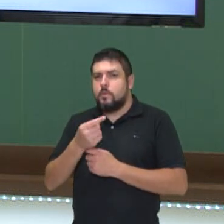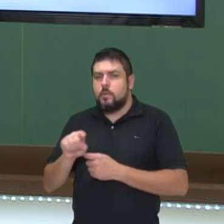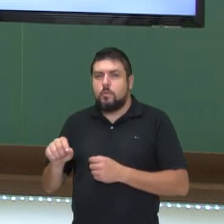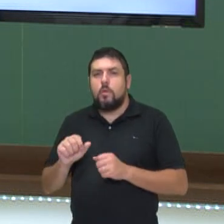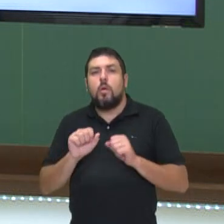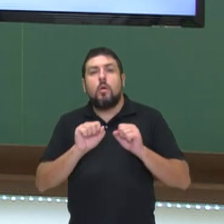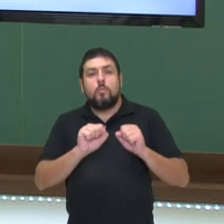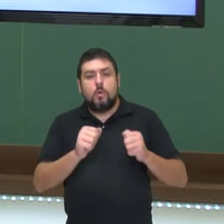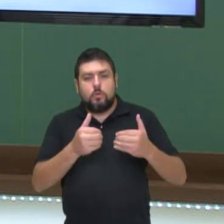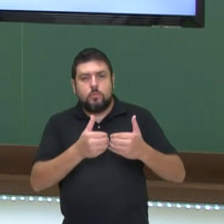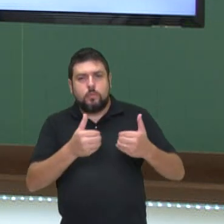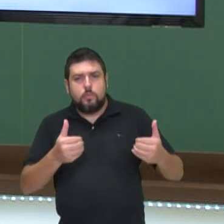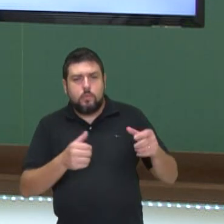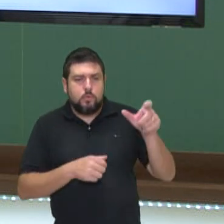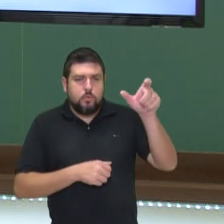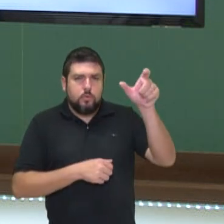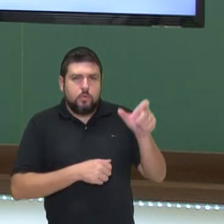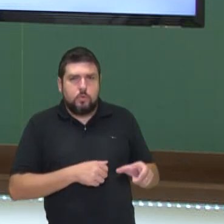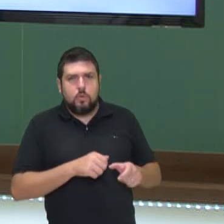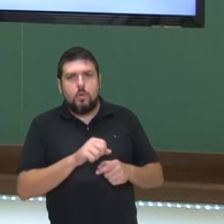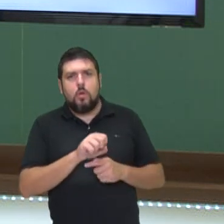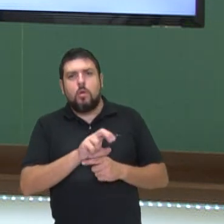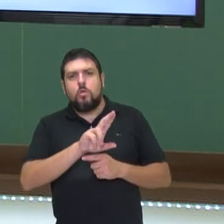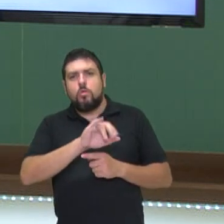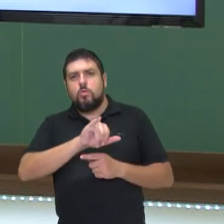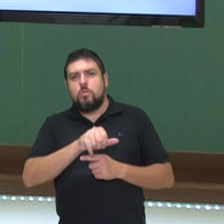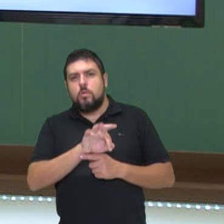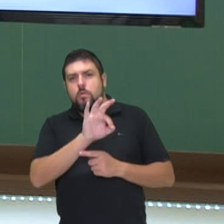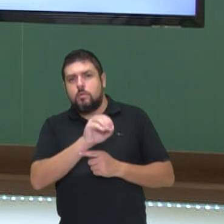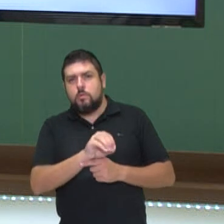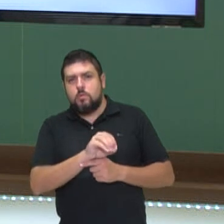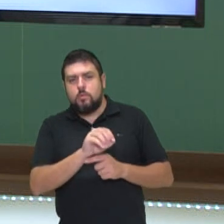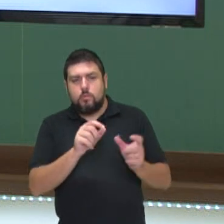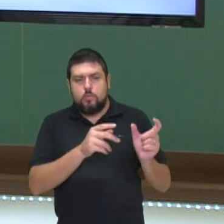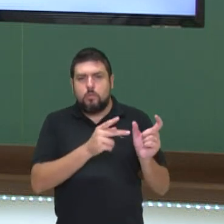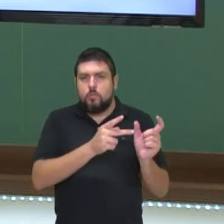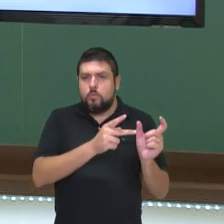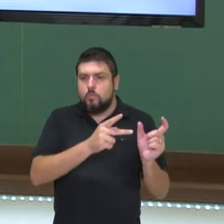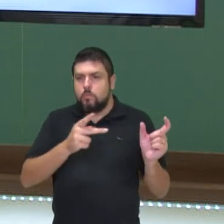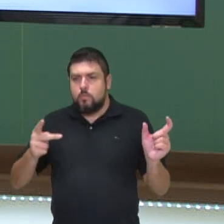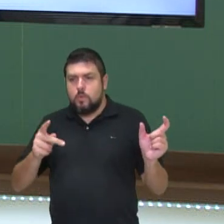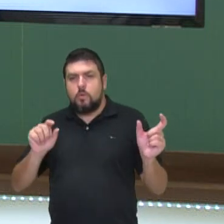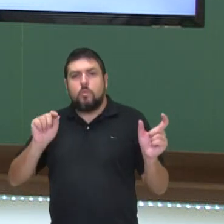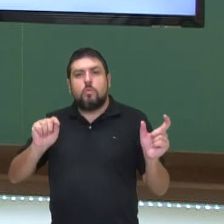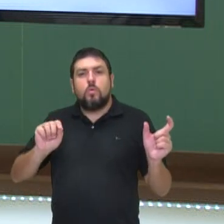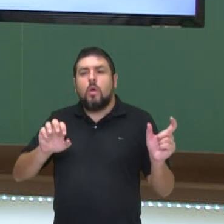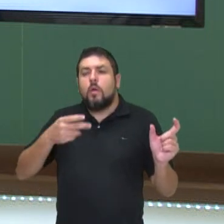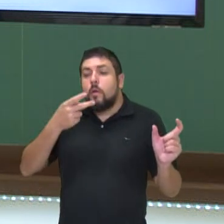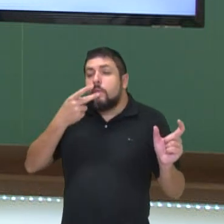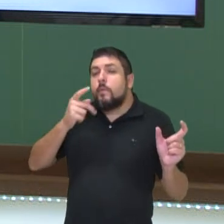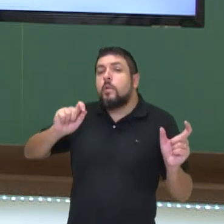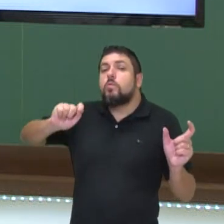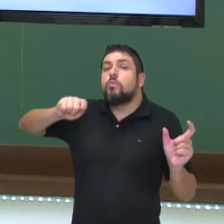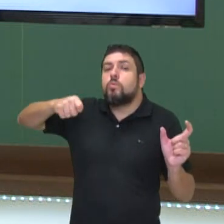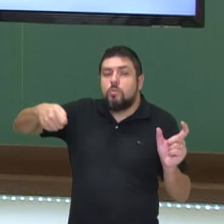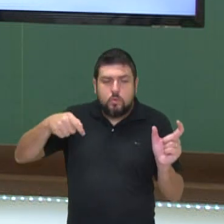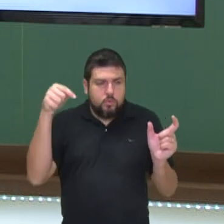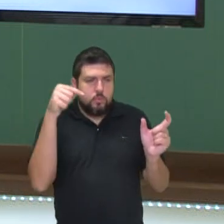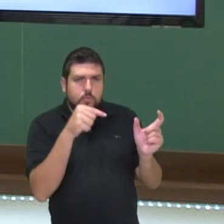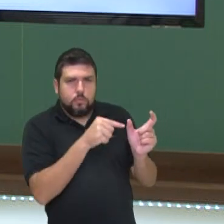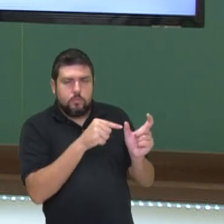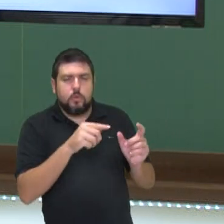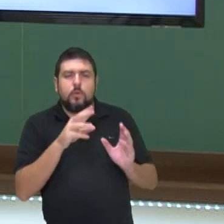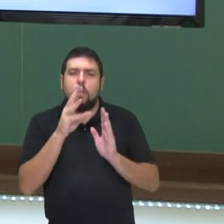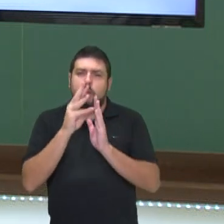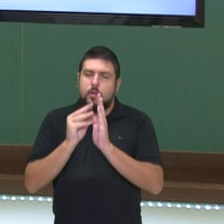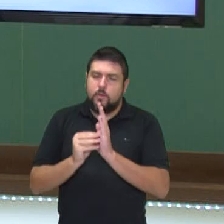O sujeito é de quem falamos, e o predicado é o que atribuímos, o que falamos desse sujeito. É o nosso conteúdo deste